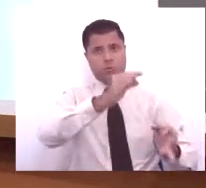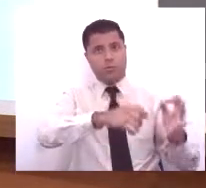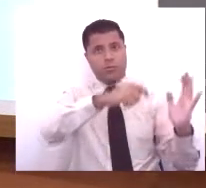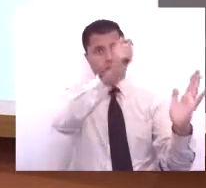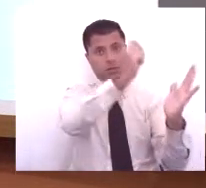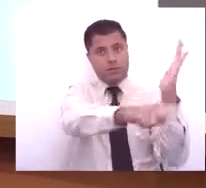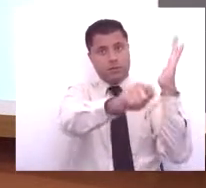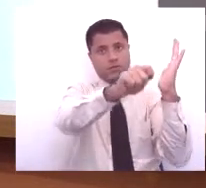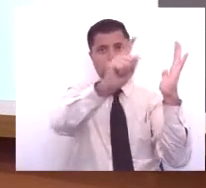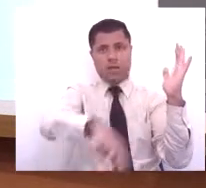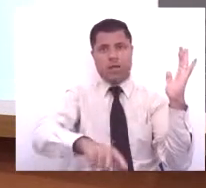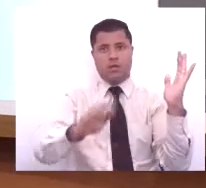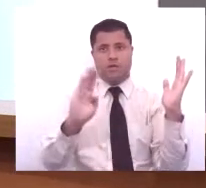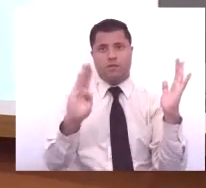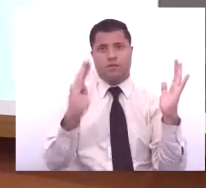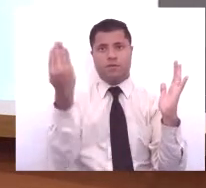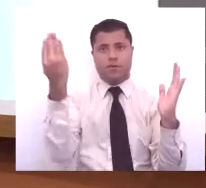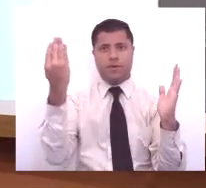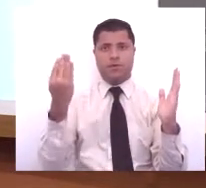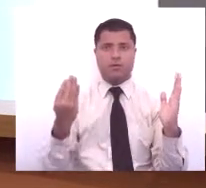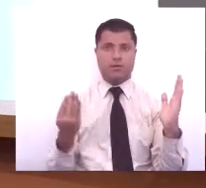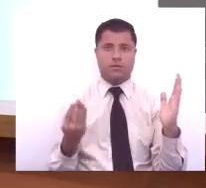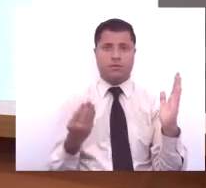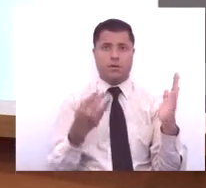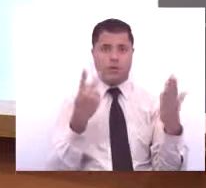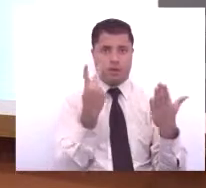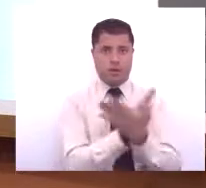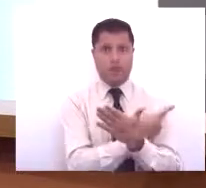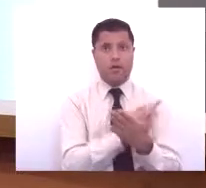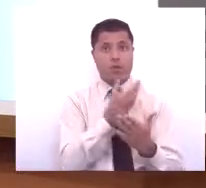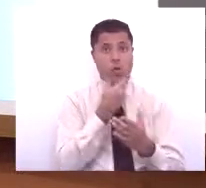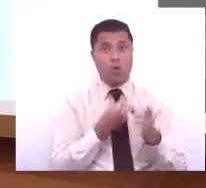foi falsificada e